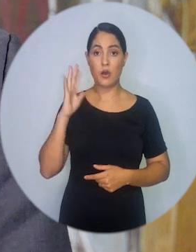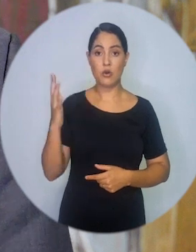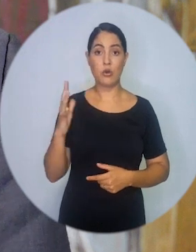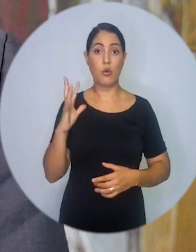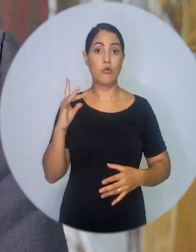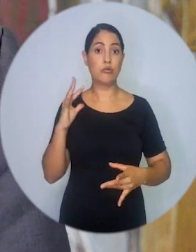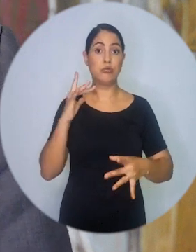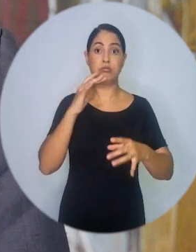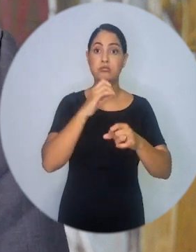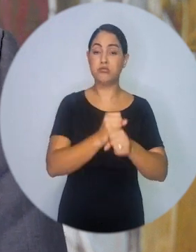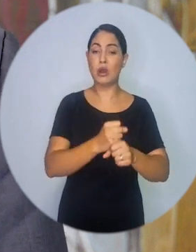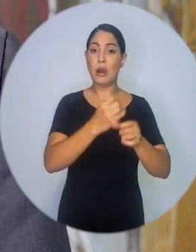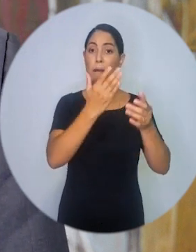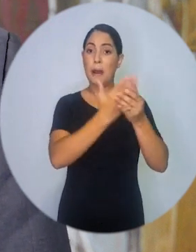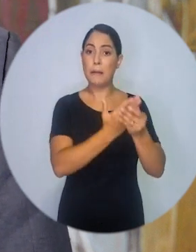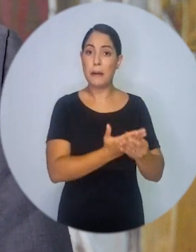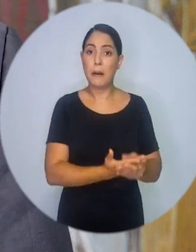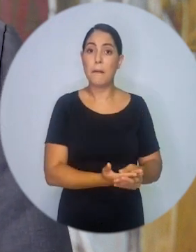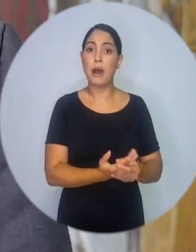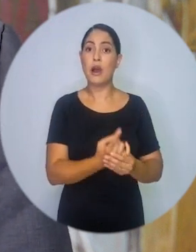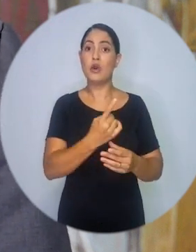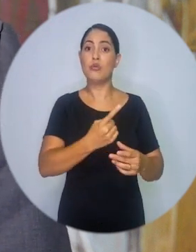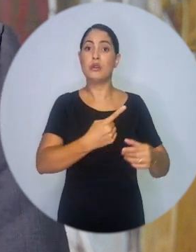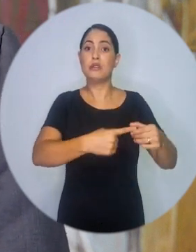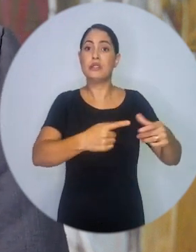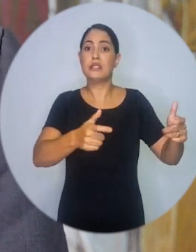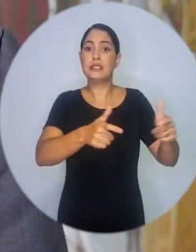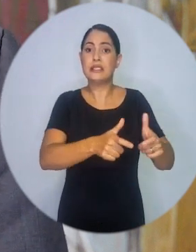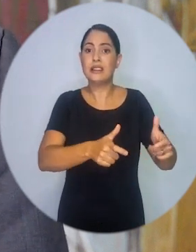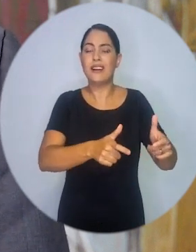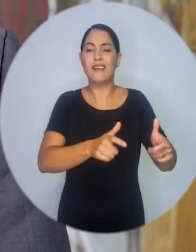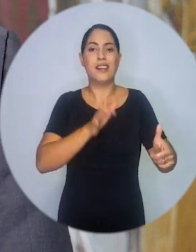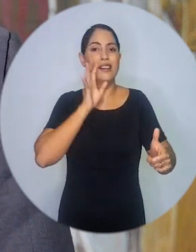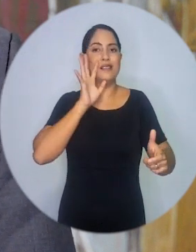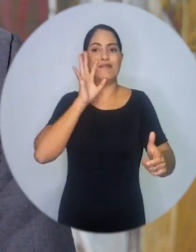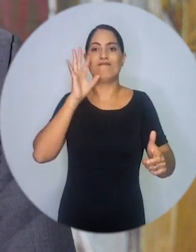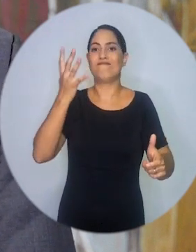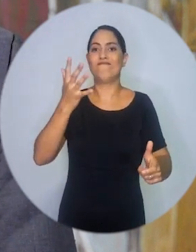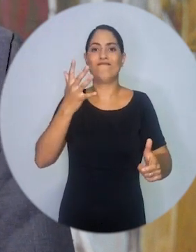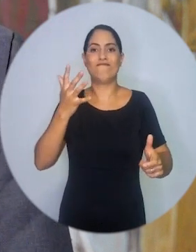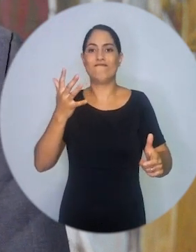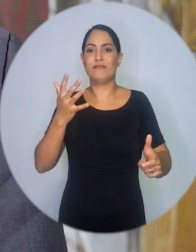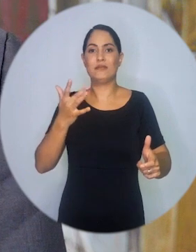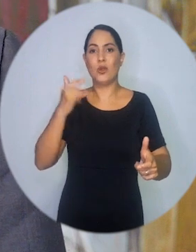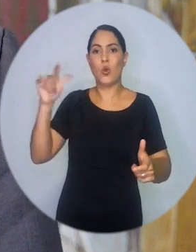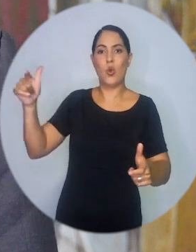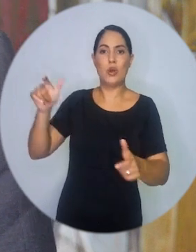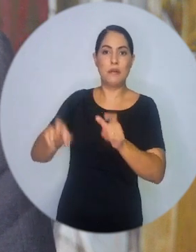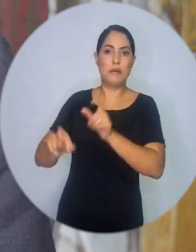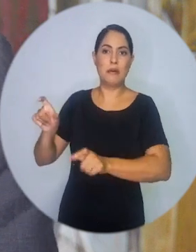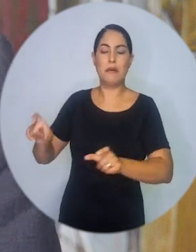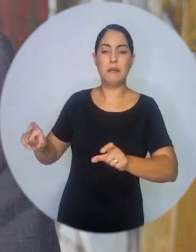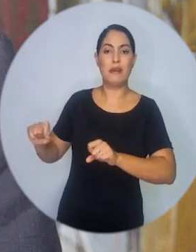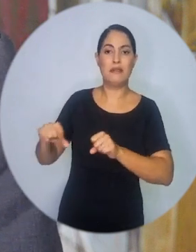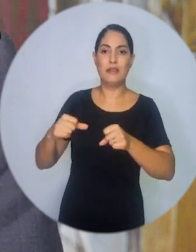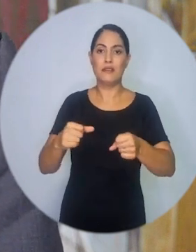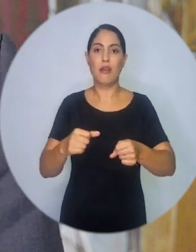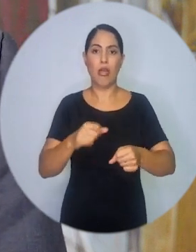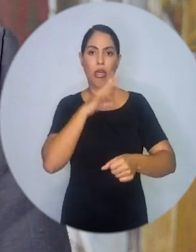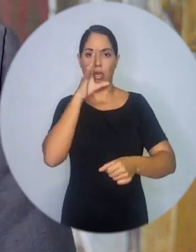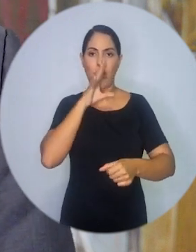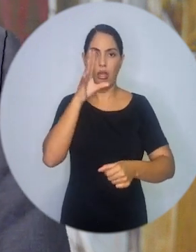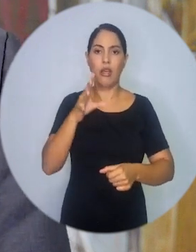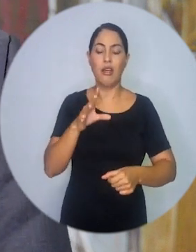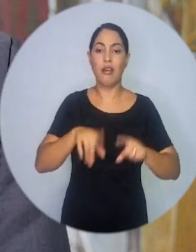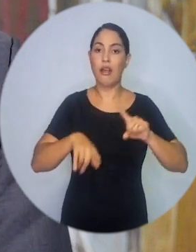eram ingressadas em grande volume, numa vara pequena, muitas vezes isso inviabilizava a defesa dos